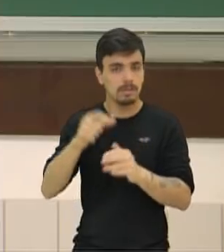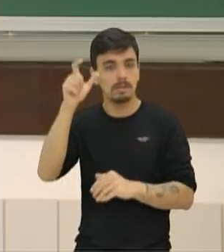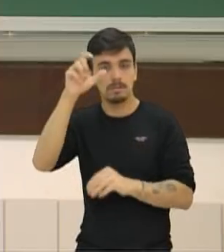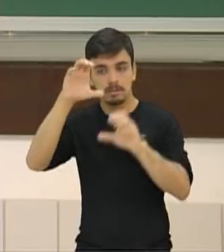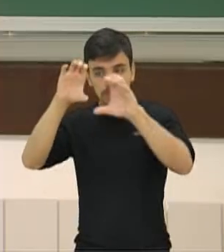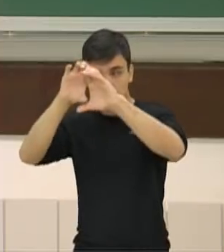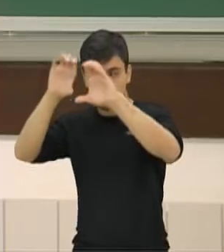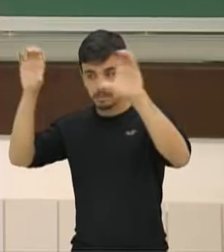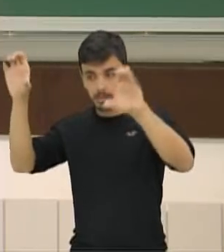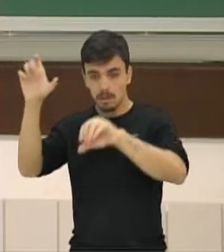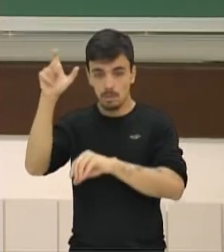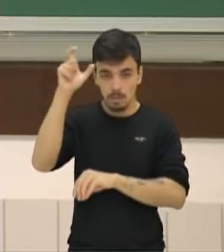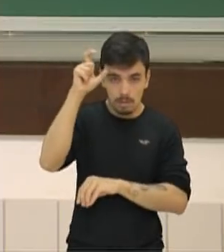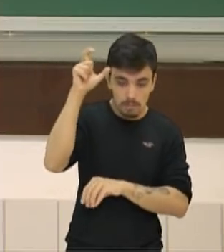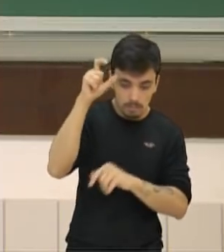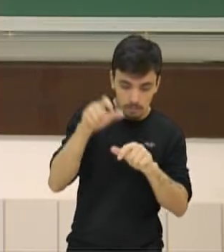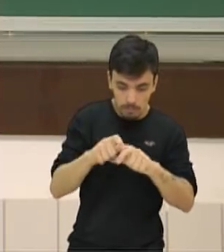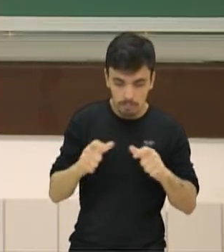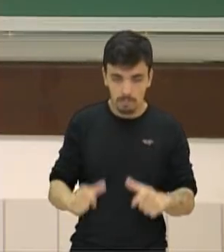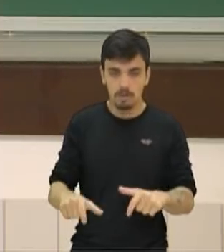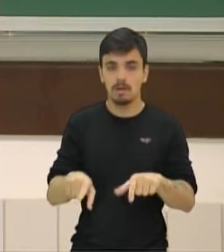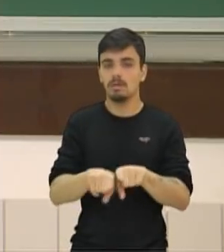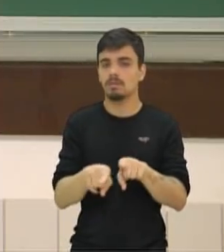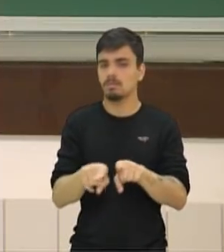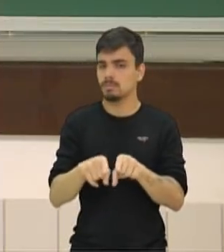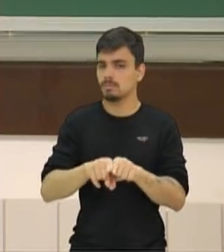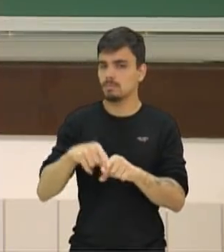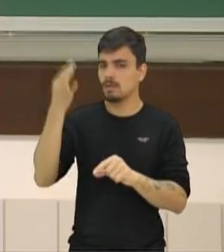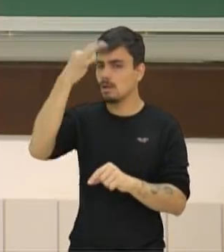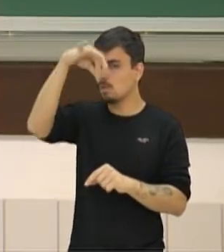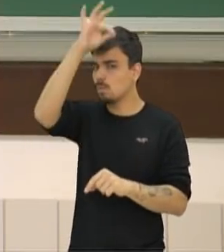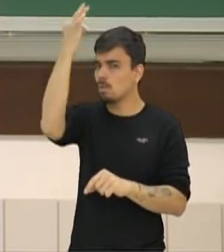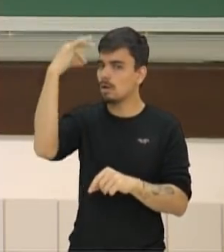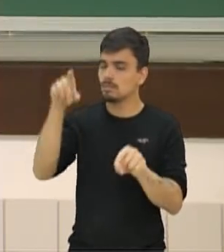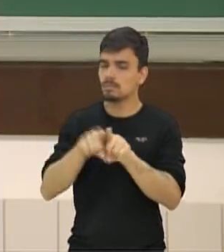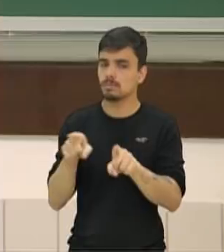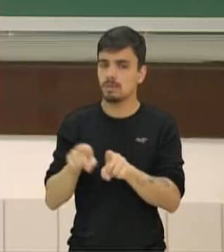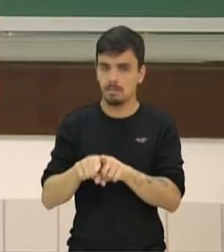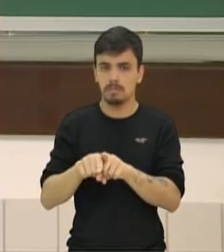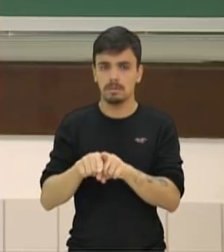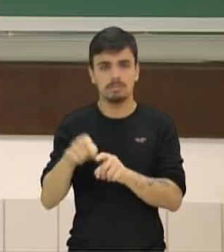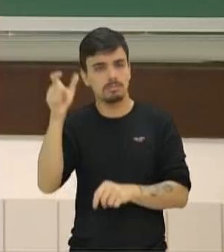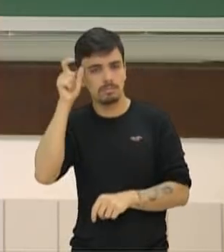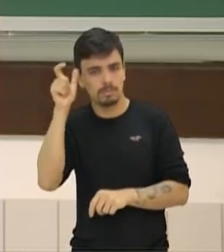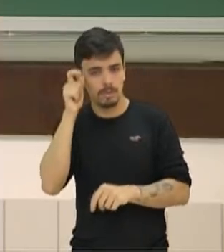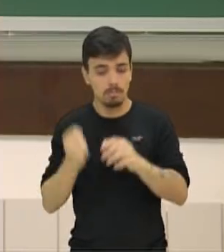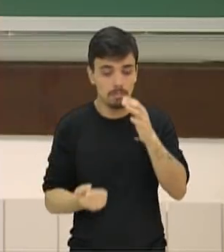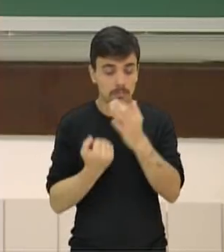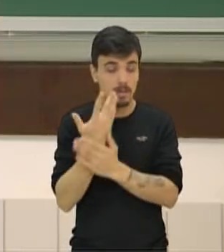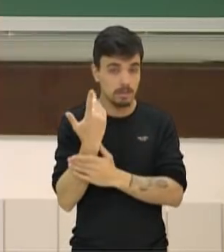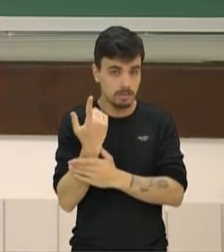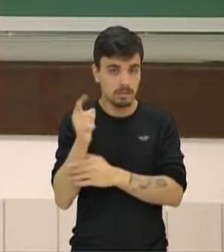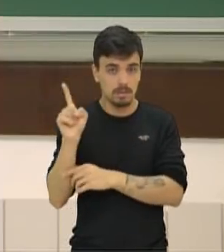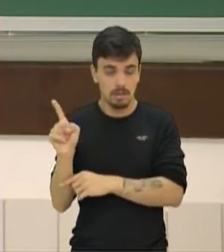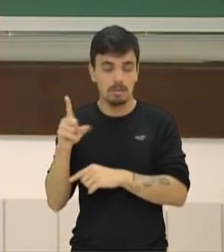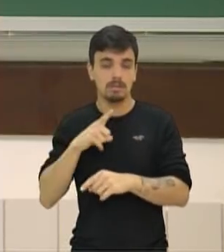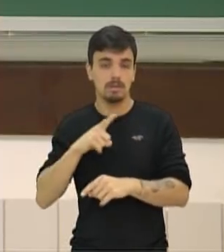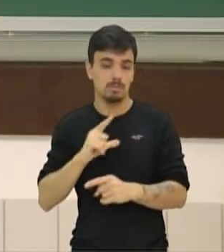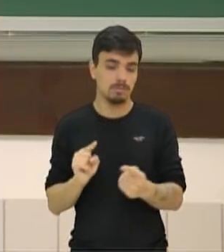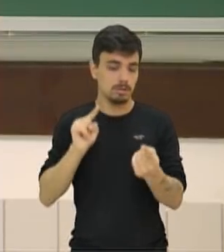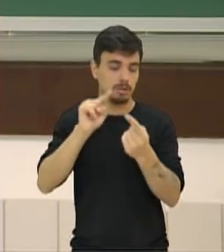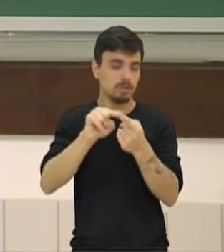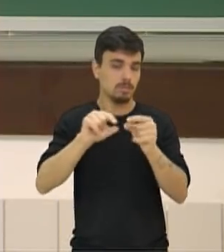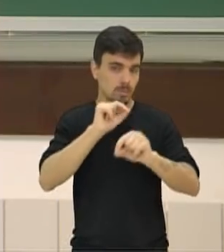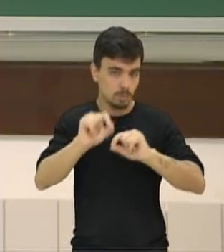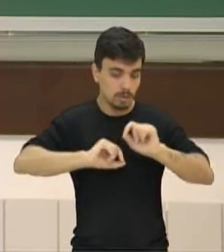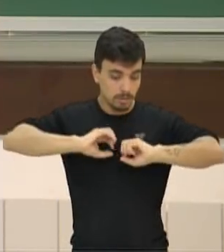né? Demoníacos, anjos, né? Vão aparecer de forma alegórica no auto com o intuito de